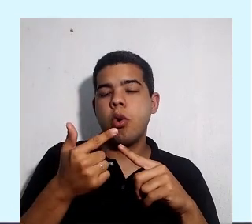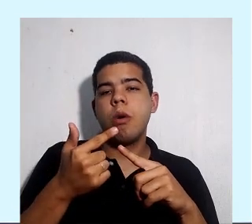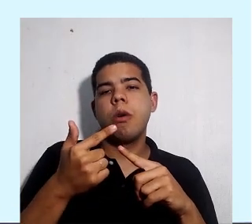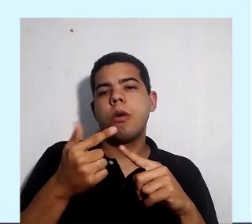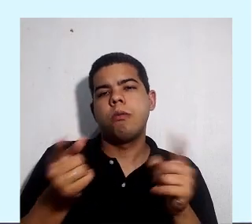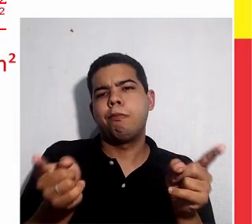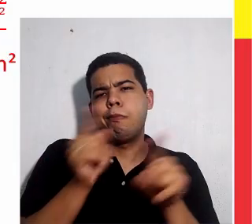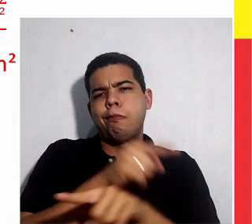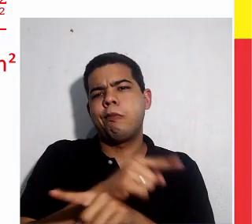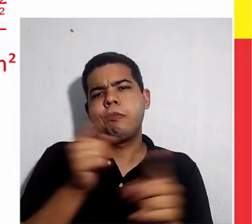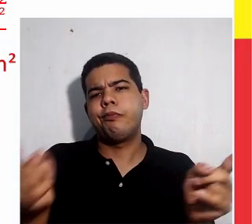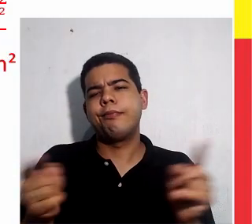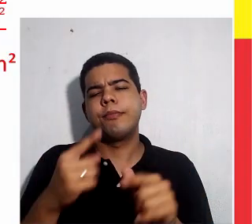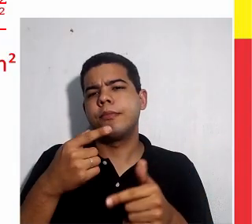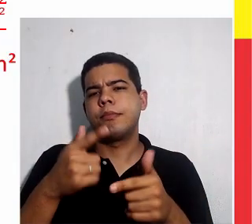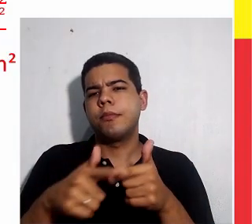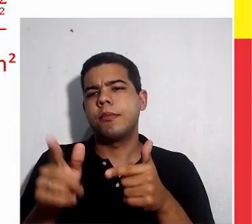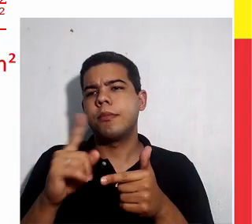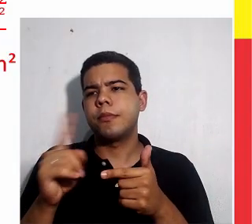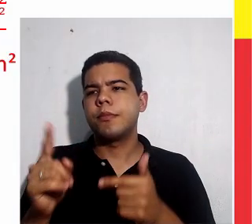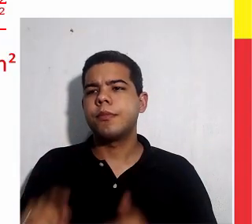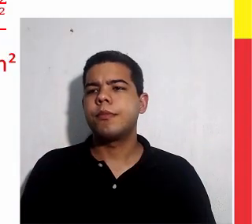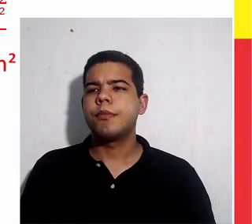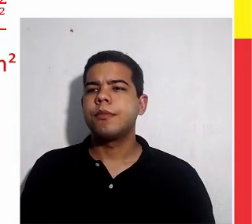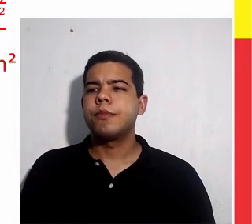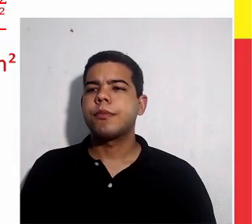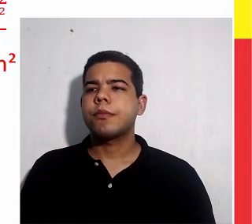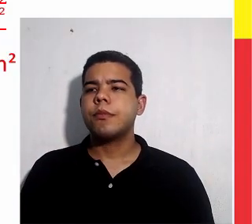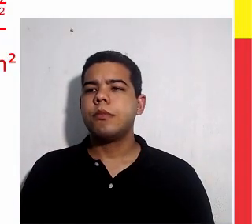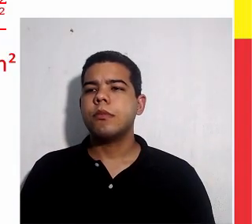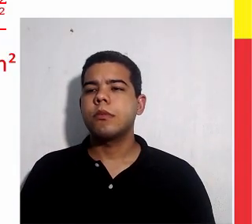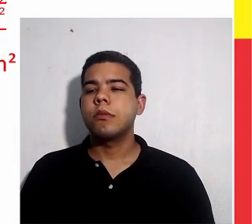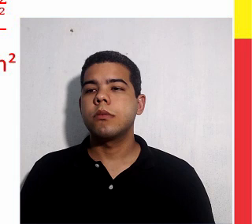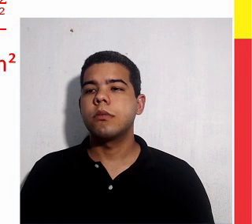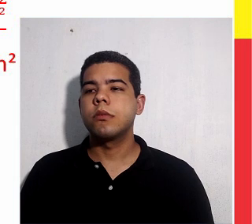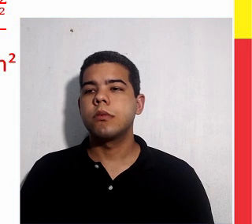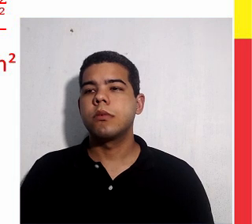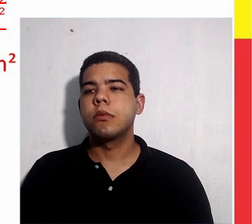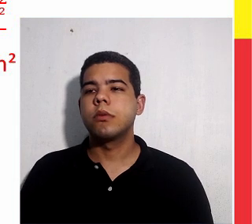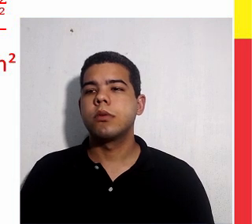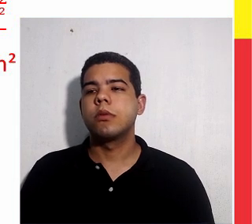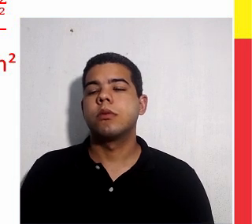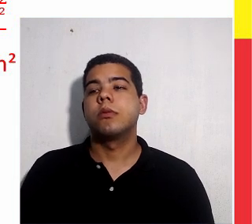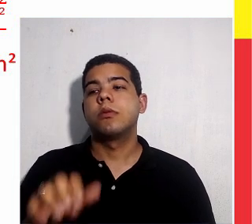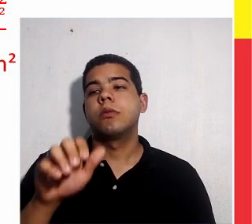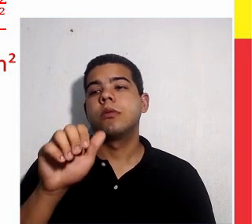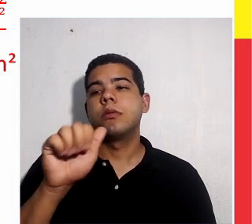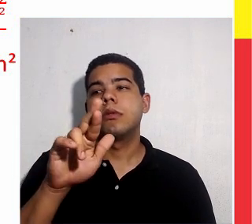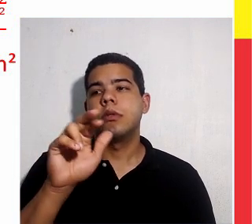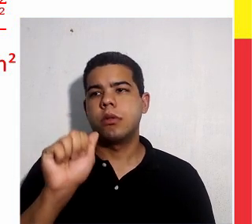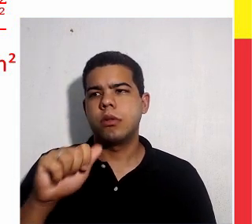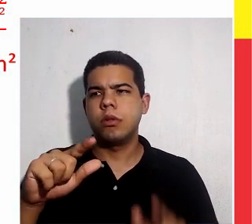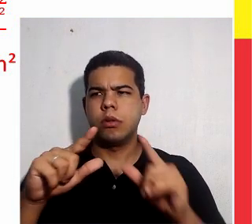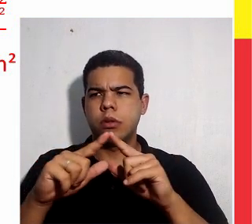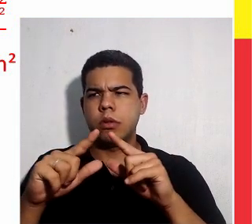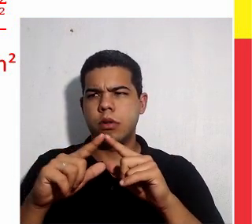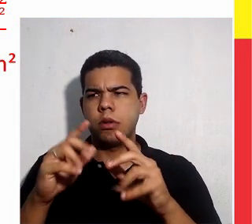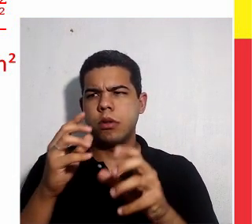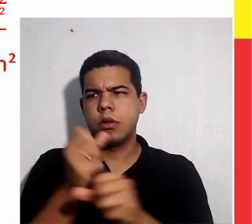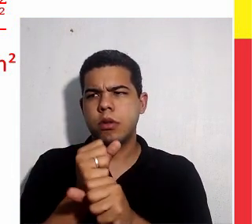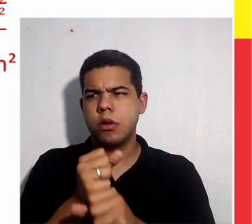mesmo resultado. Mas vamos lá. A área do triângulo vai ser 5 centímetros vezes